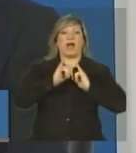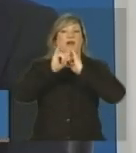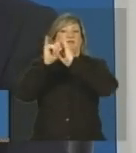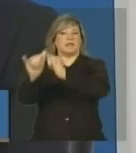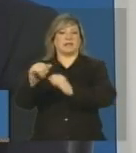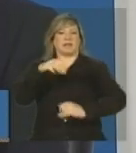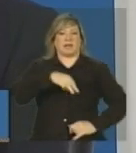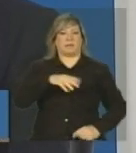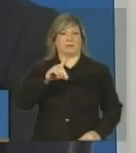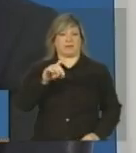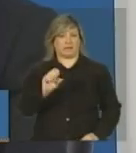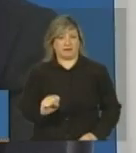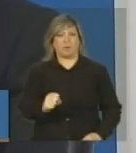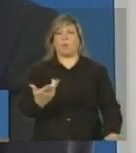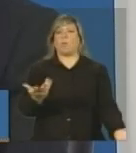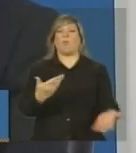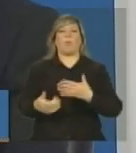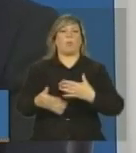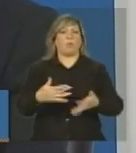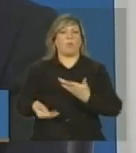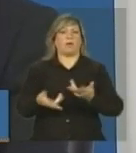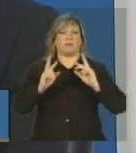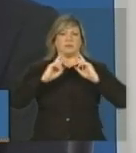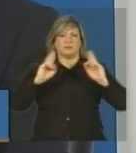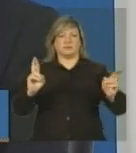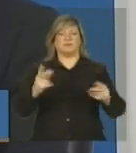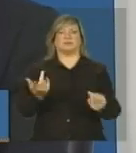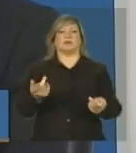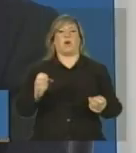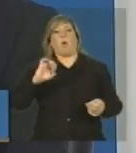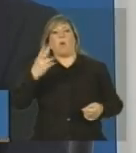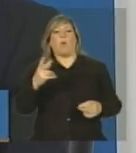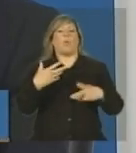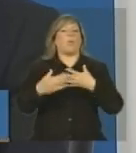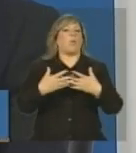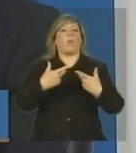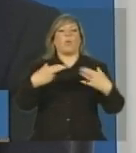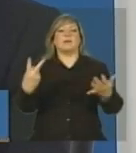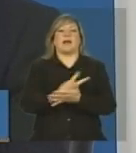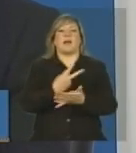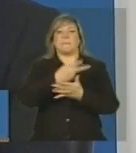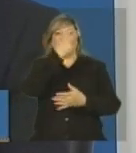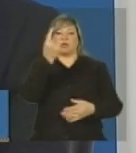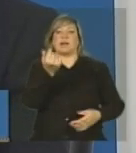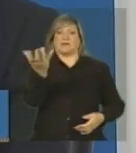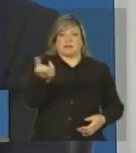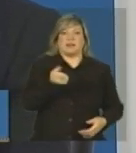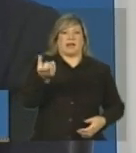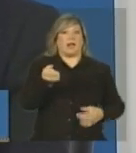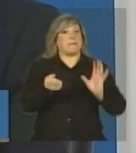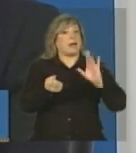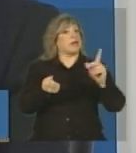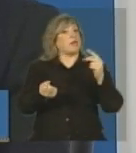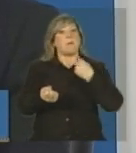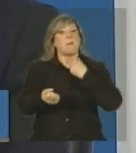qualquer indício de irregularidade no recebimento do benefício, como também ele é acionado por